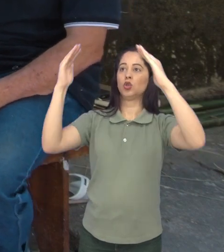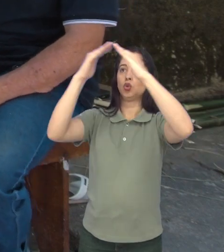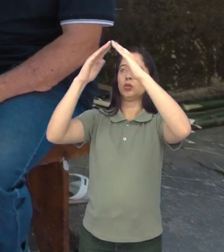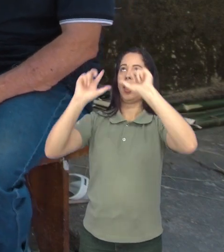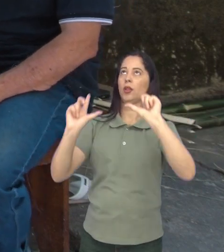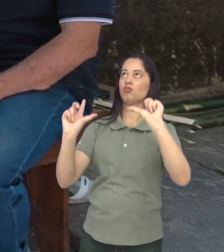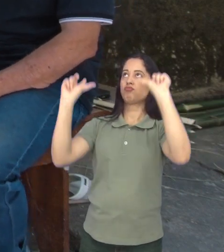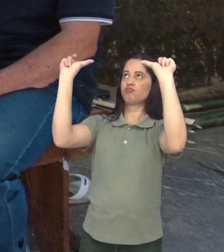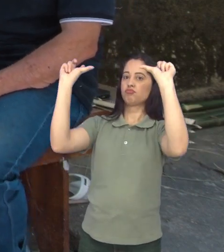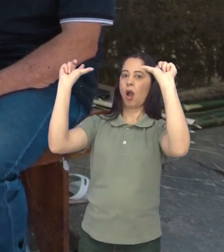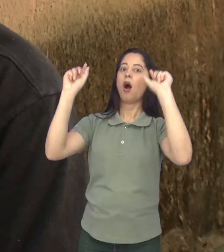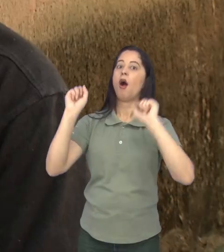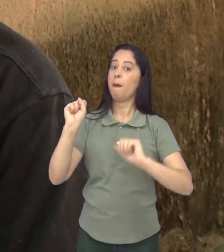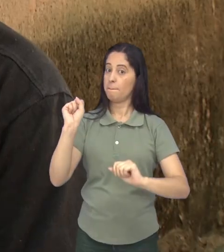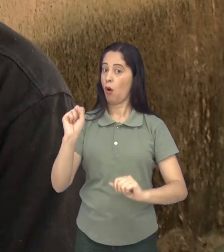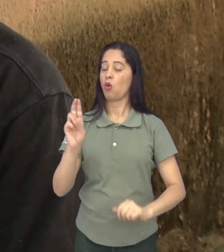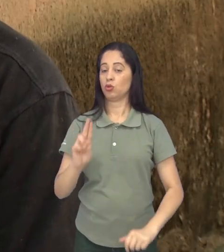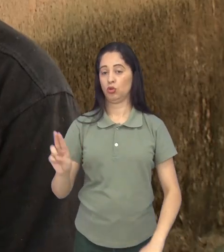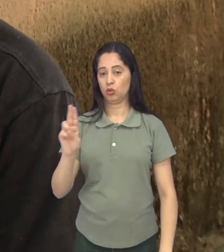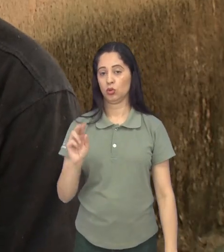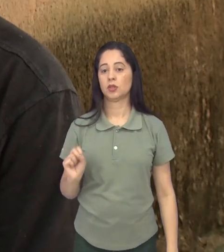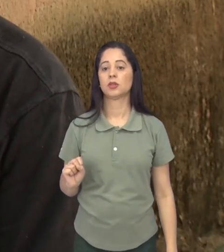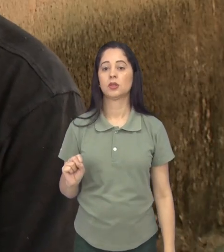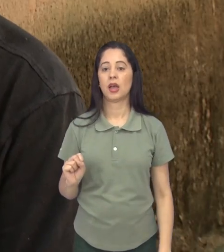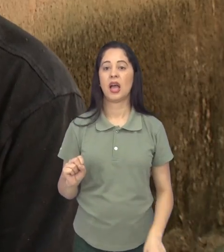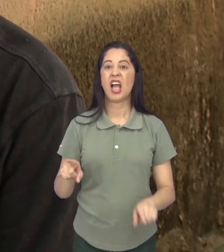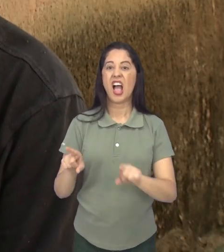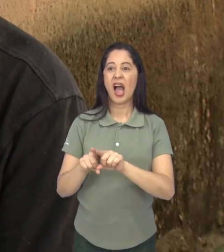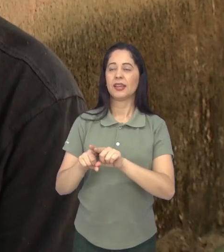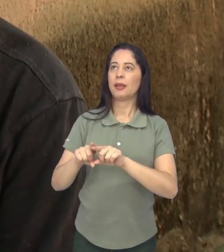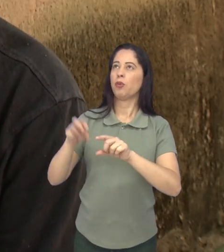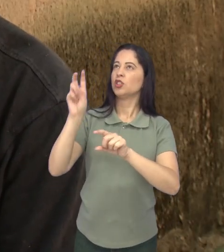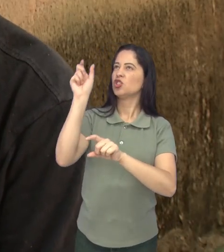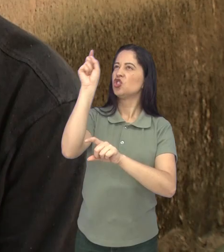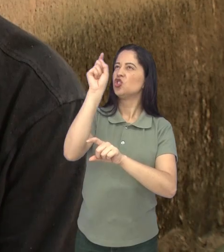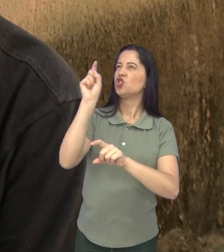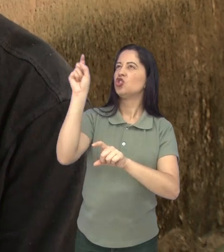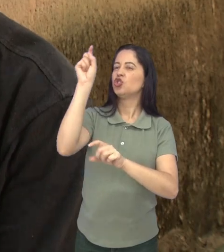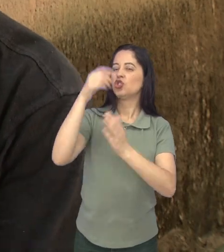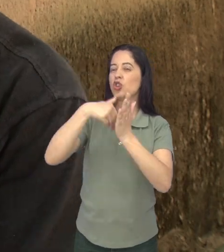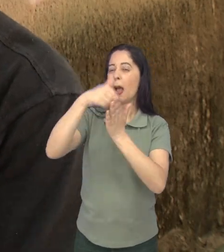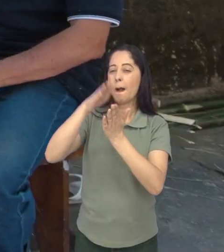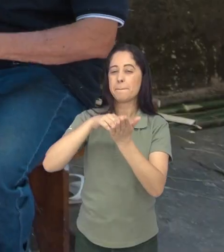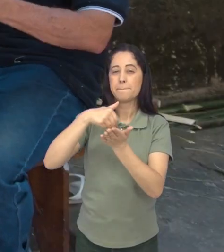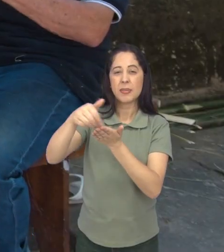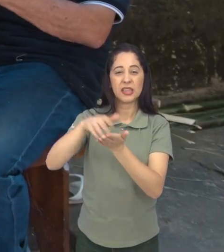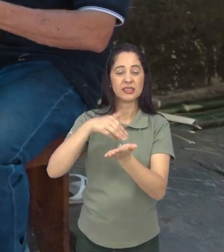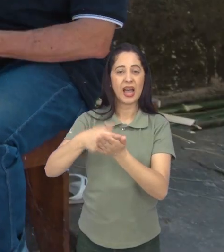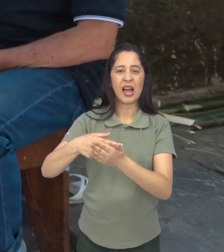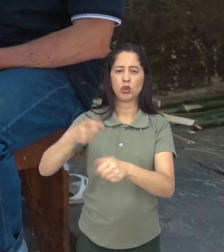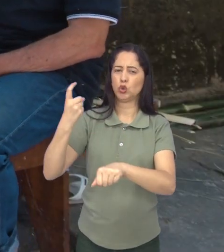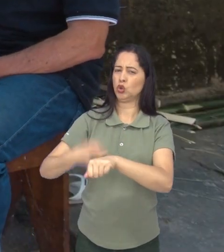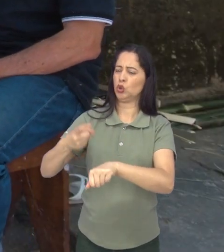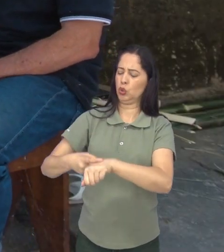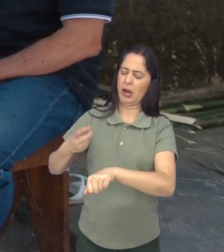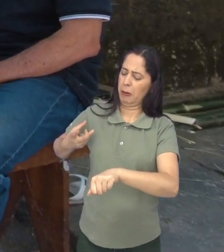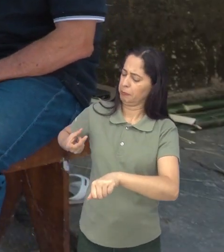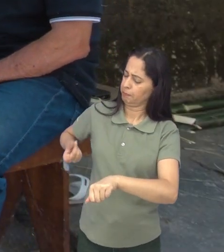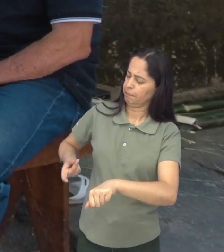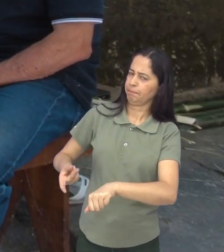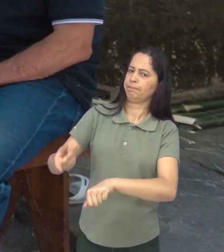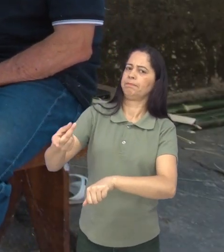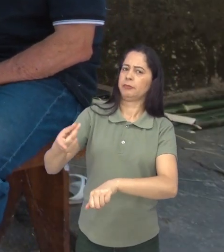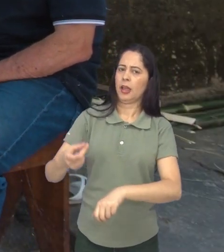forro. Entendeu? Entendi. E envernizado, tratado, é madeira de